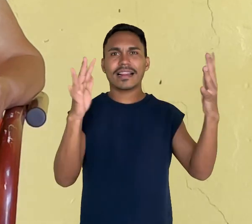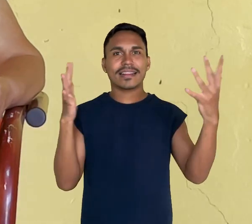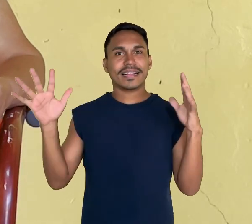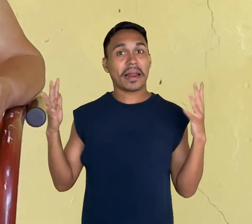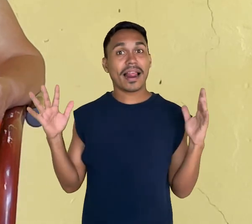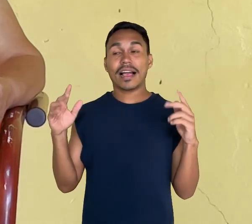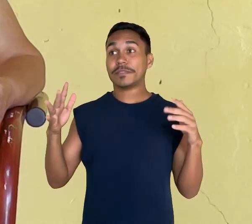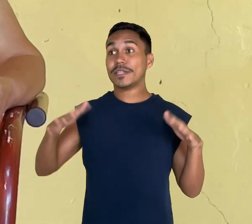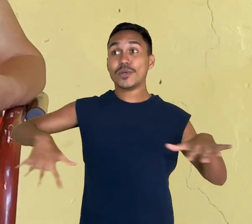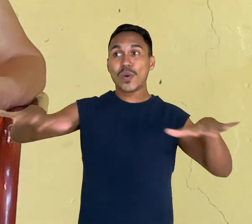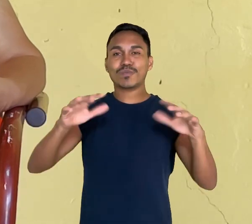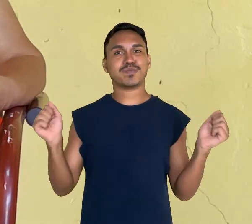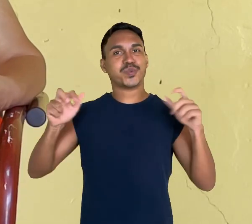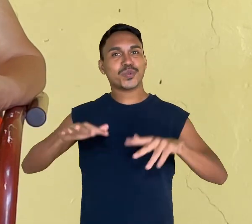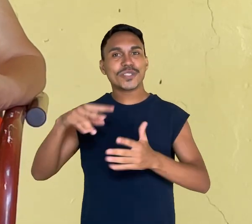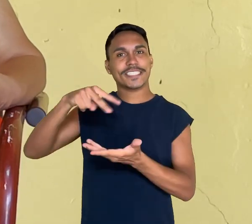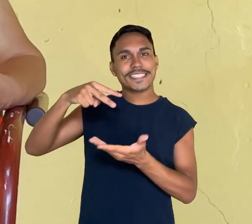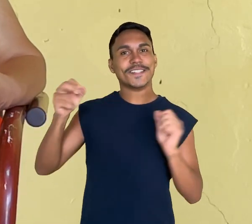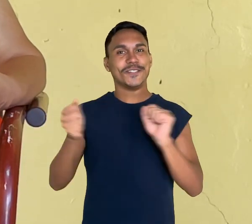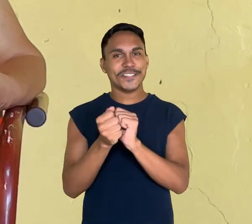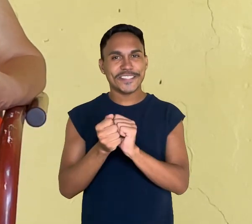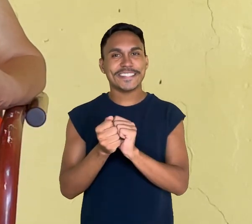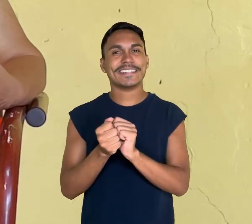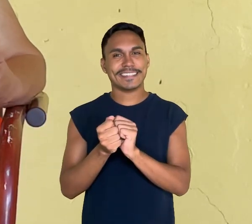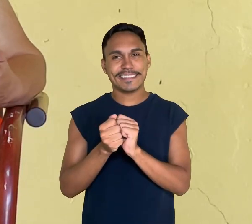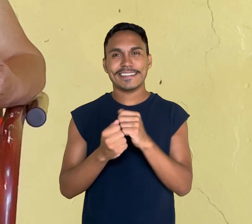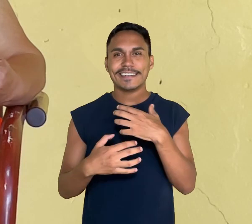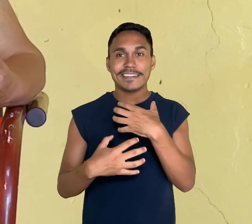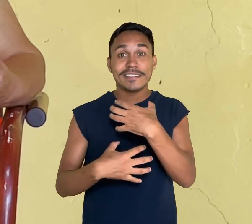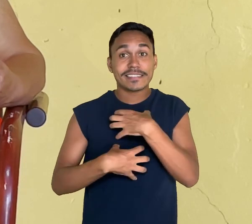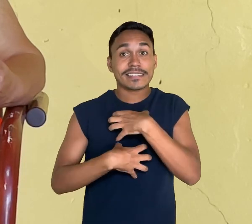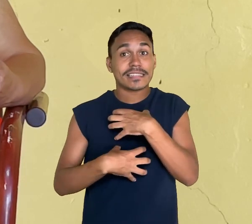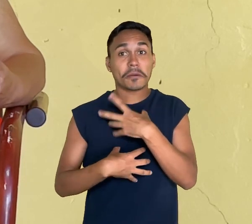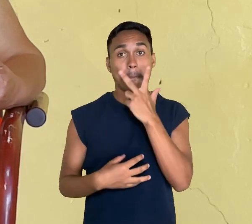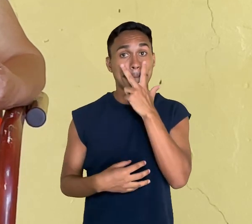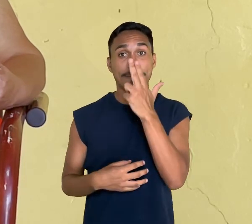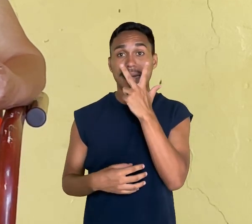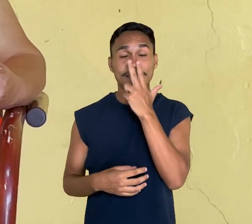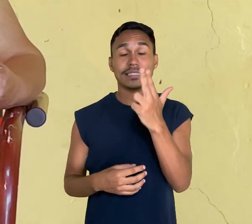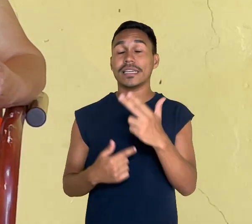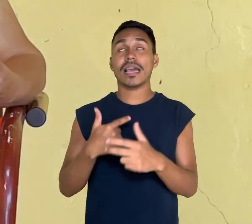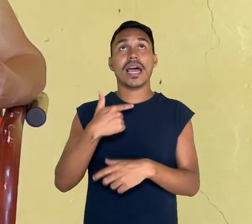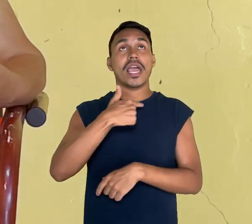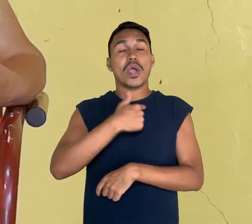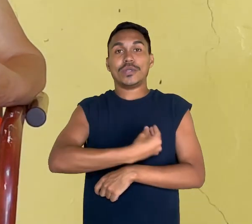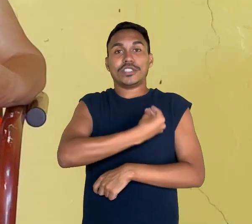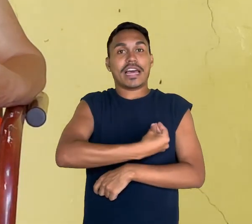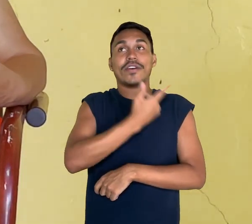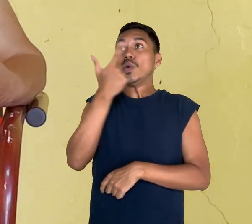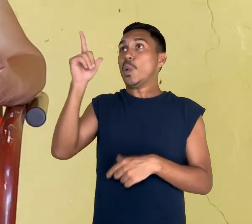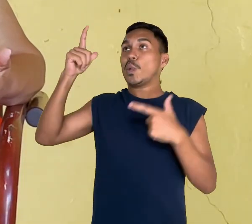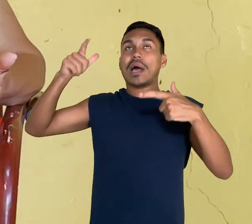junto. E a sensação que eu tinha naquele momento, que eu não estava ali, era como se eu